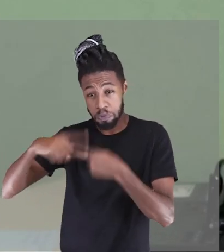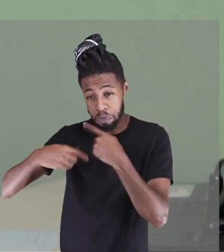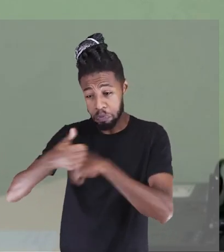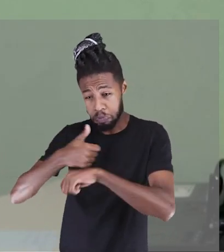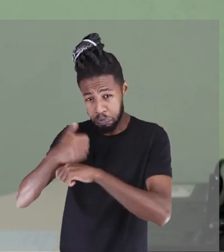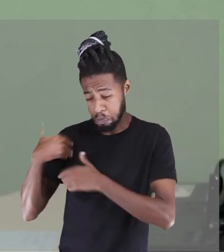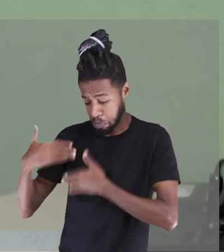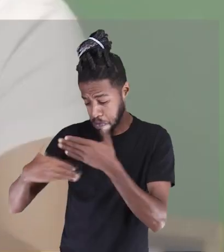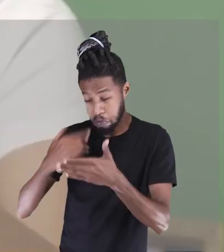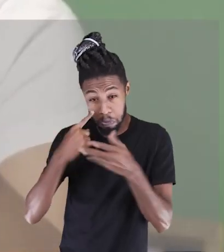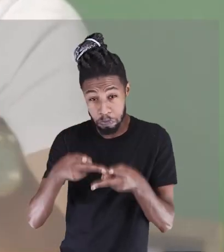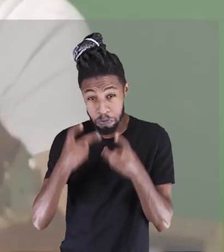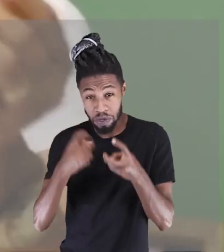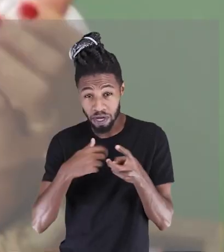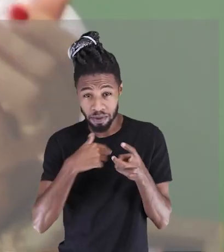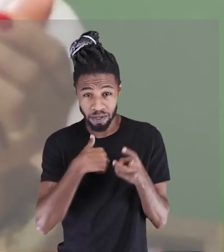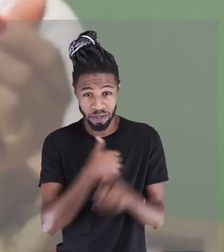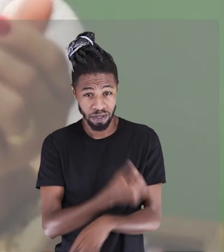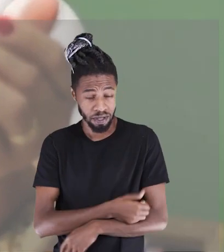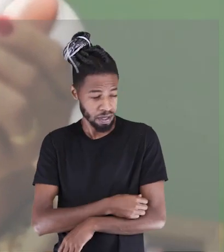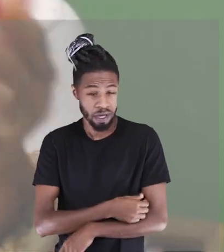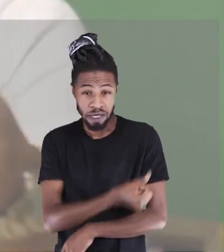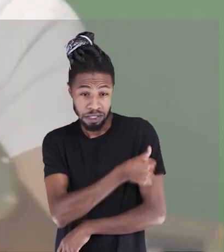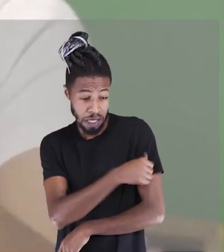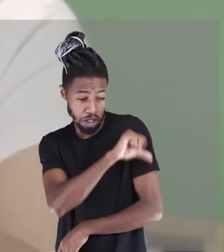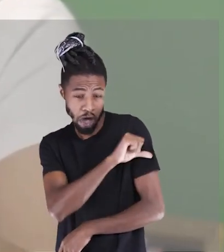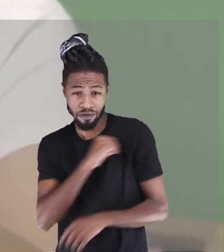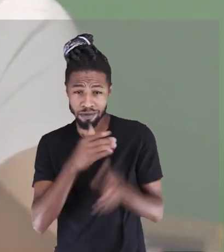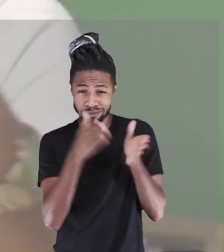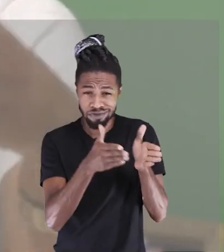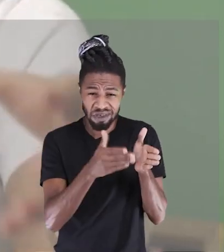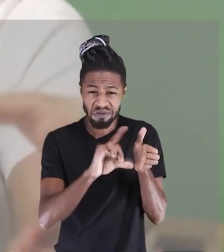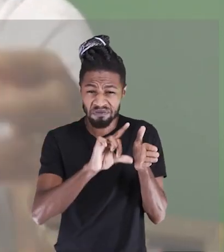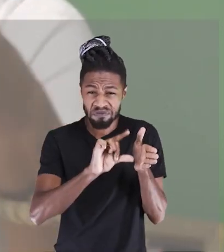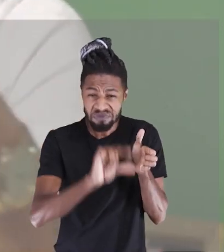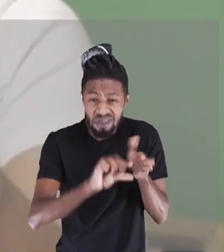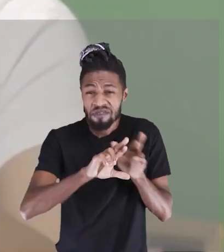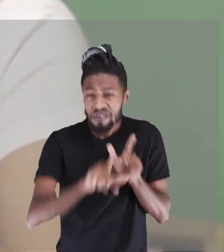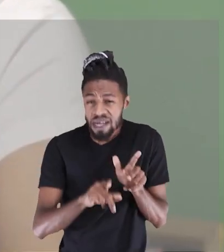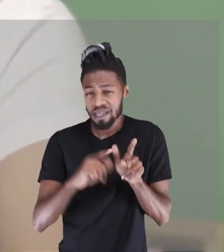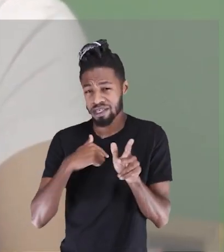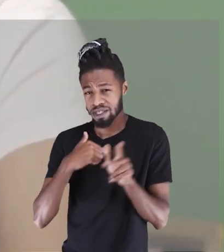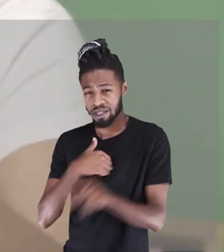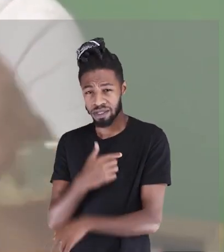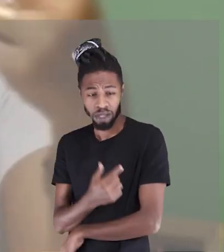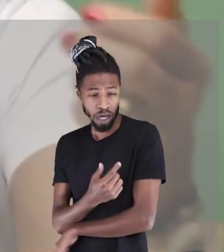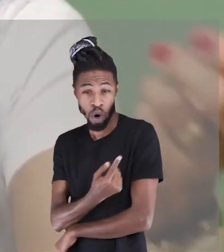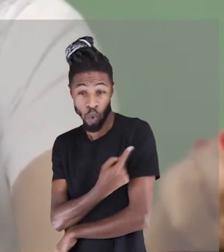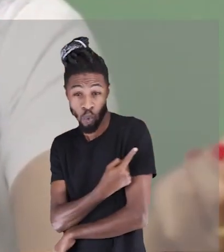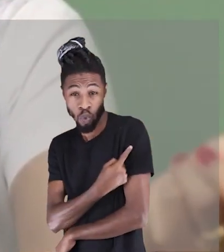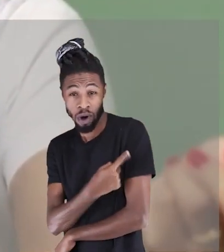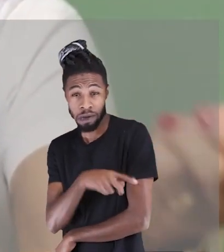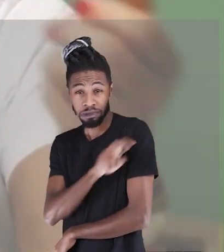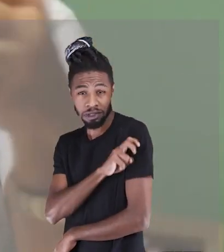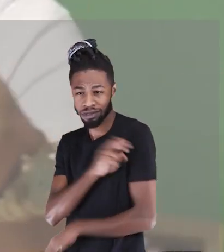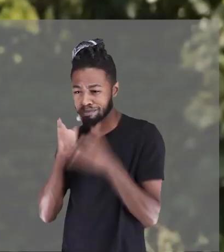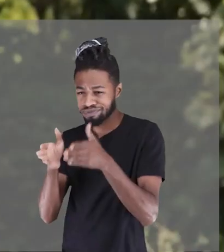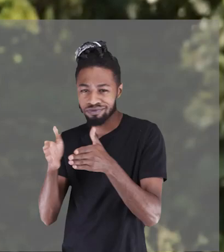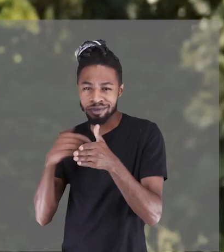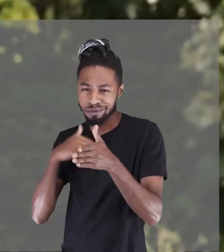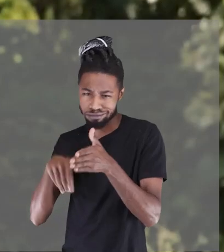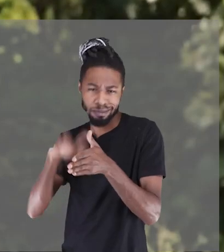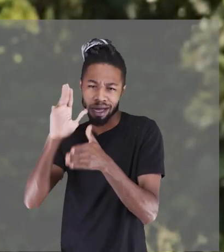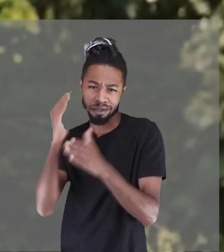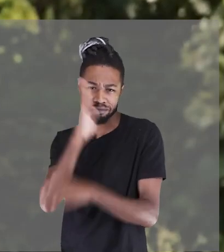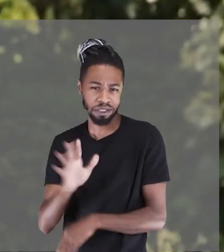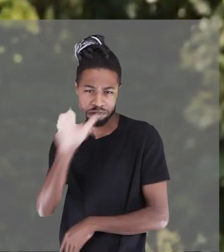professor, profissional, a gente vê que o ensino fundamental 2 ele não tem a mesma ênfase que o ensino fundamental 1 tem no Brasil. Qual